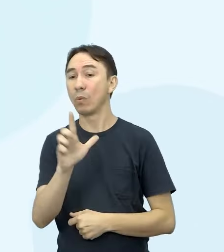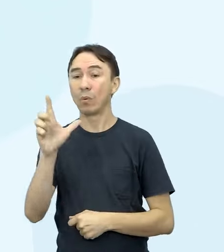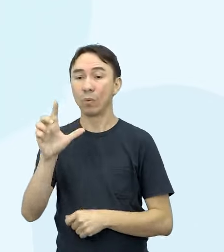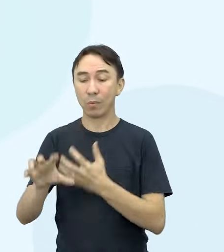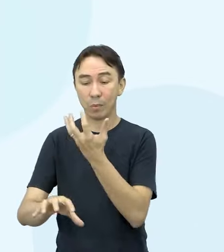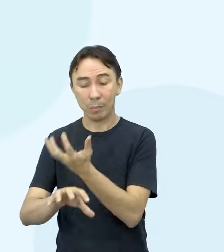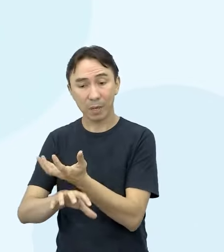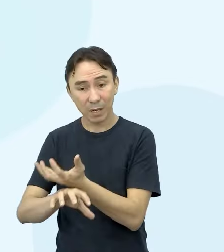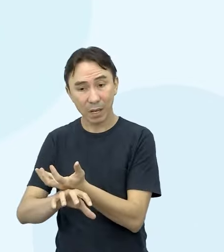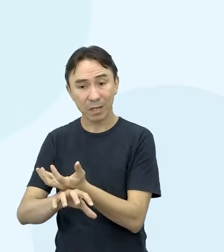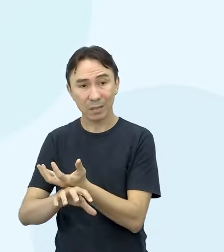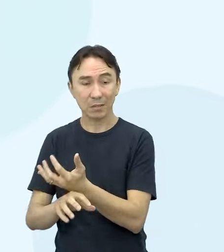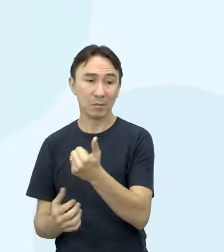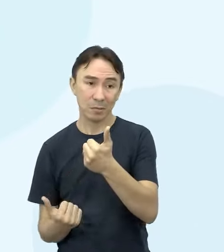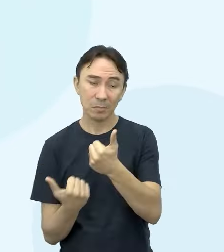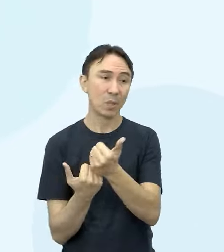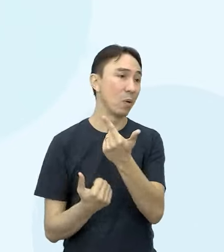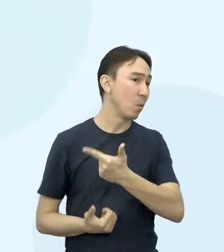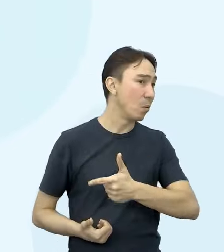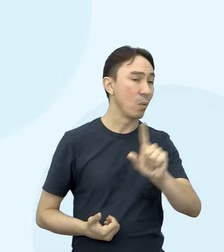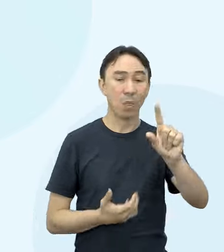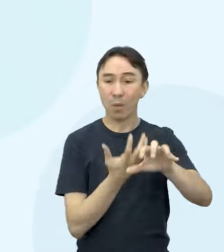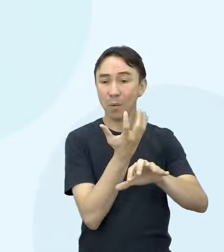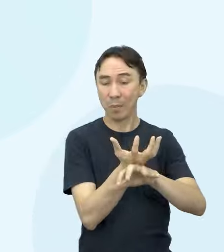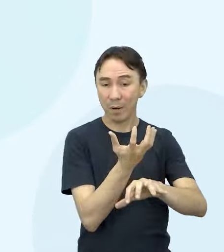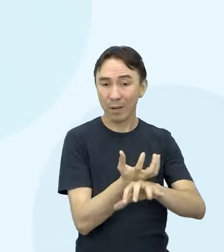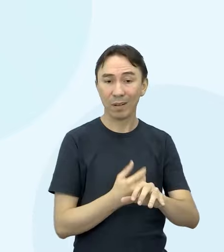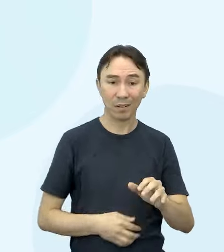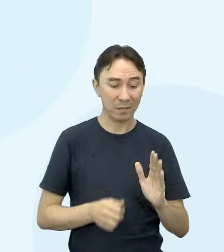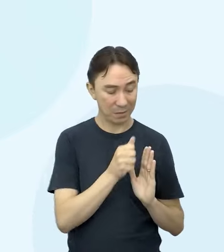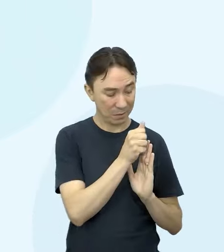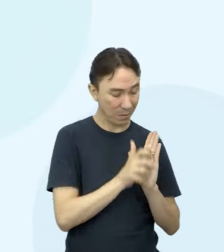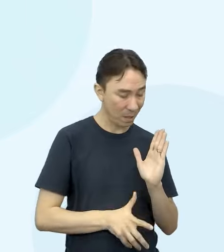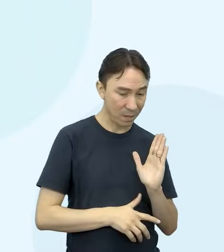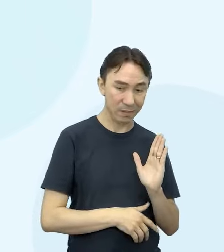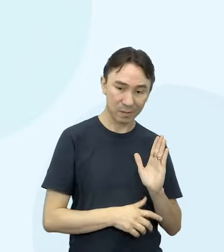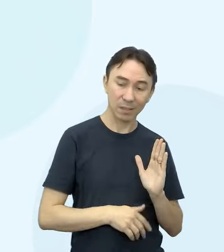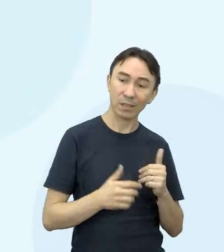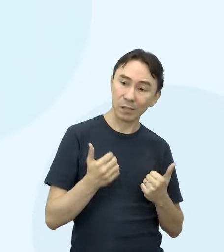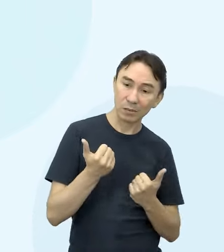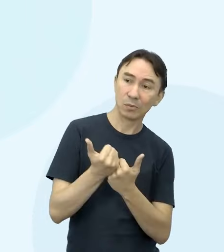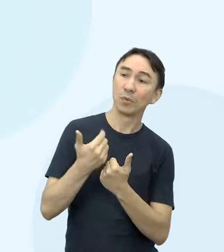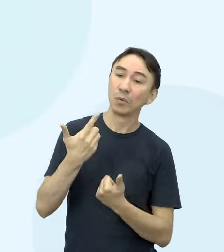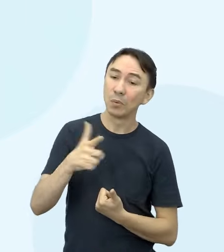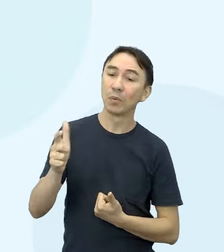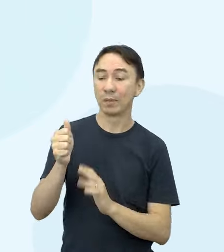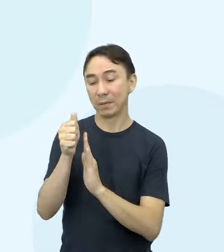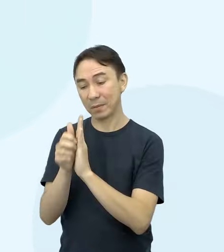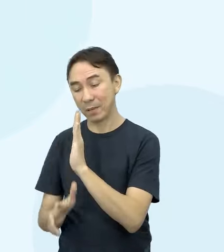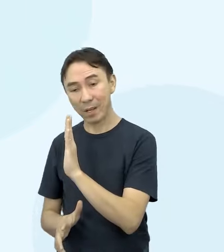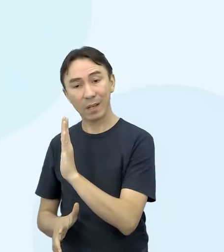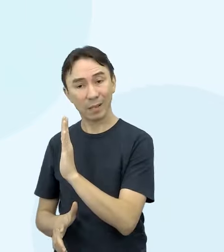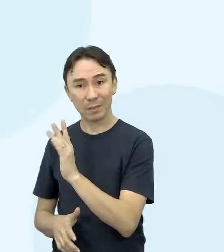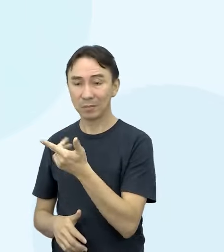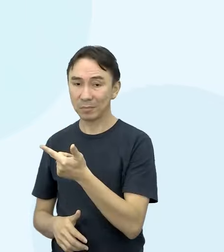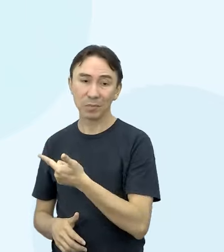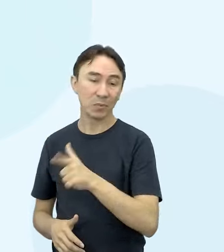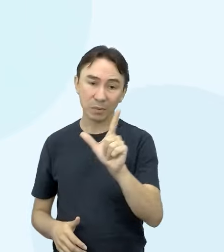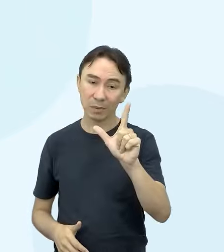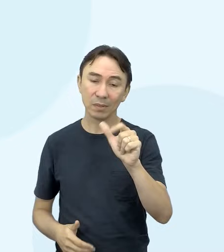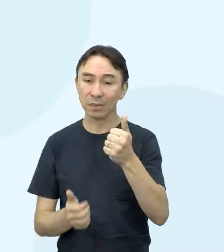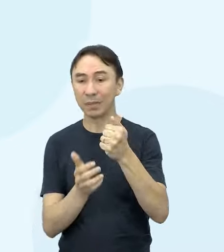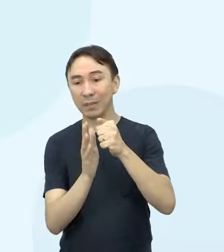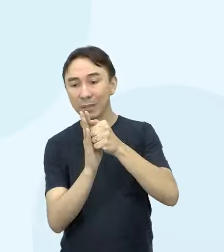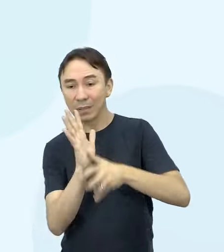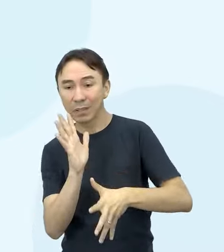né? Uma atividade dando suporte, a atividade de um componente dando suporte para as outras atividades também,